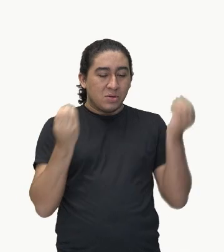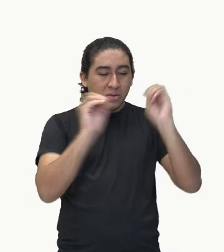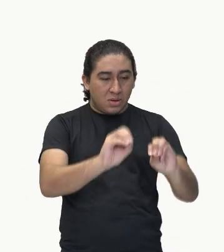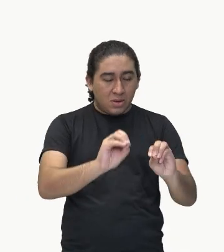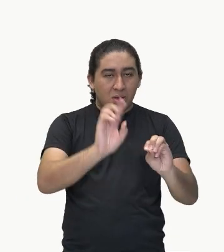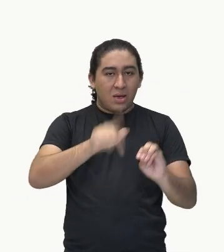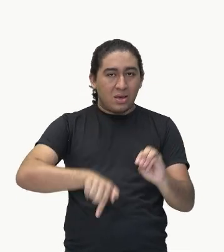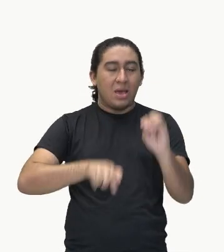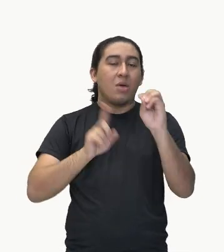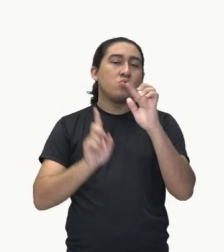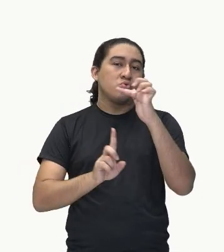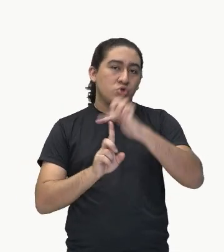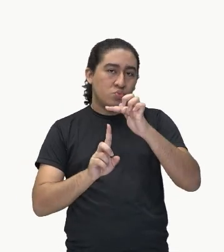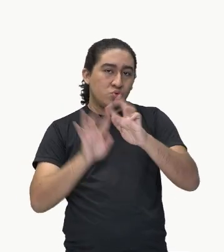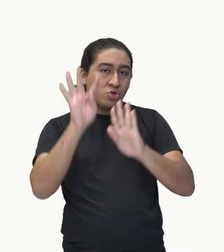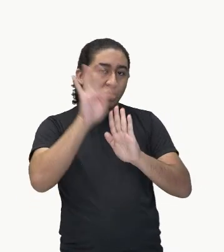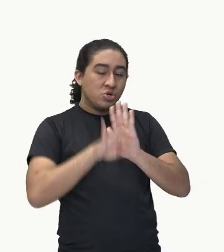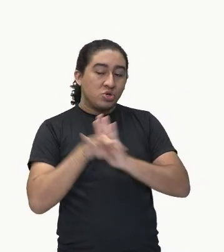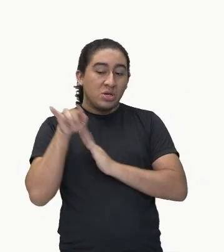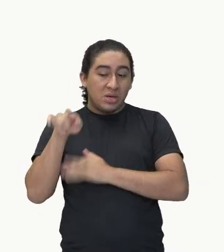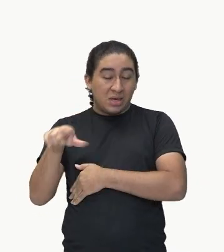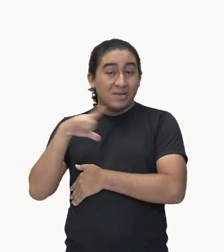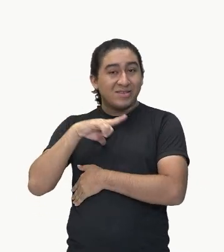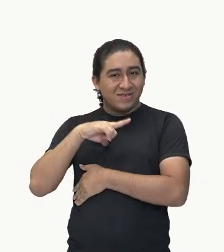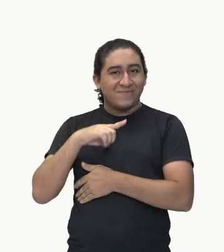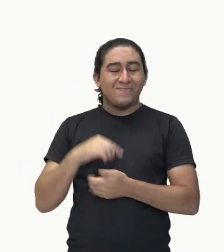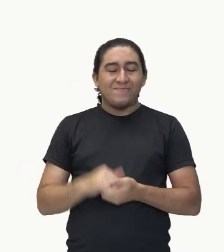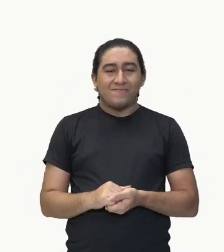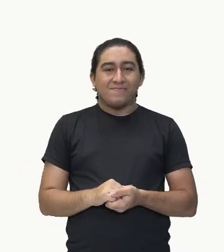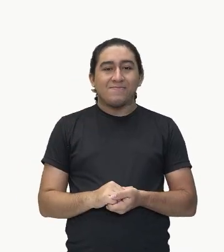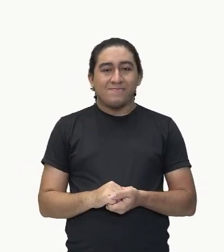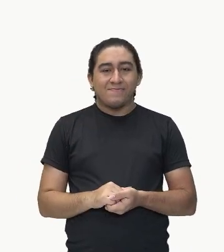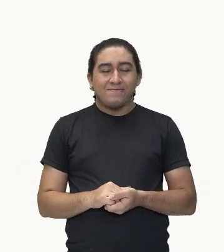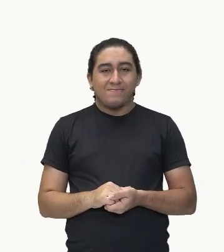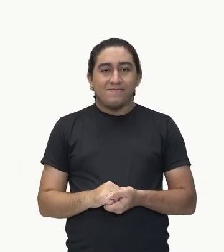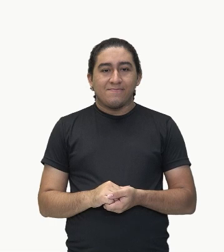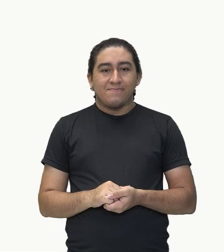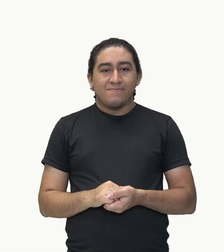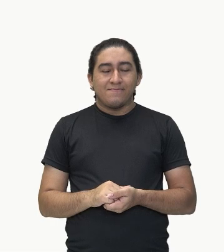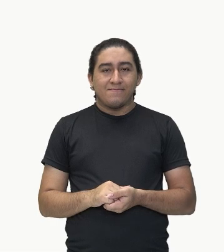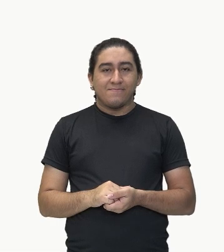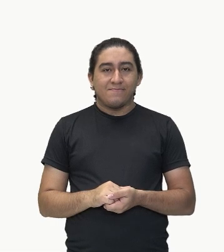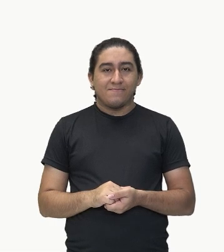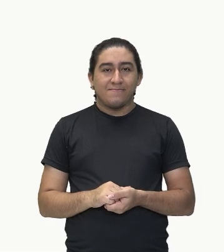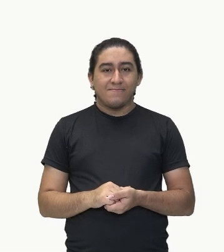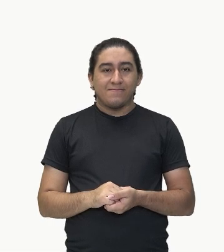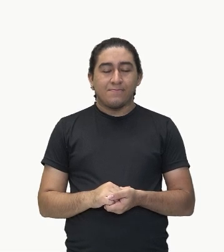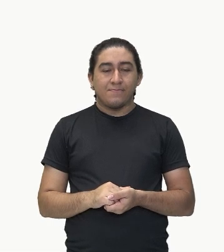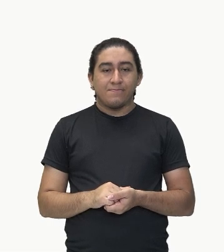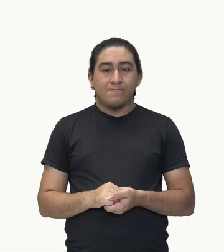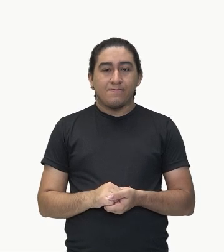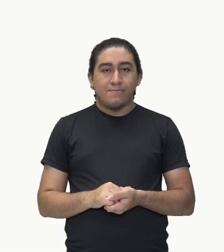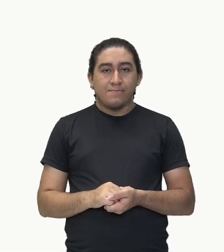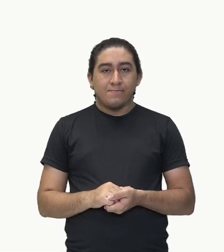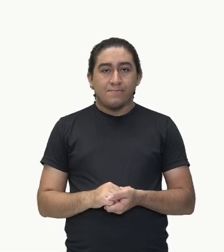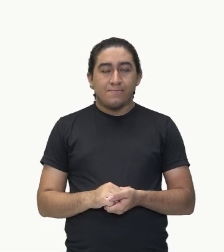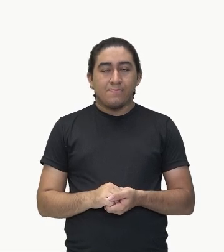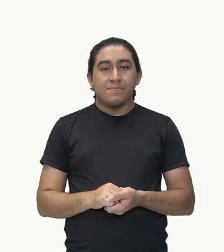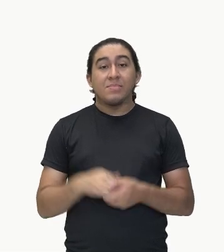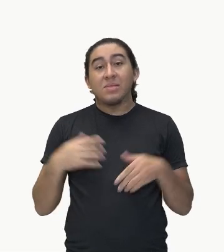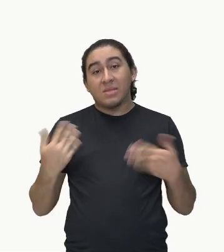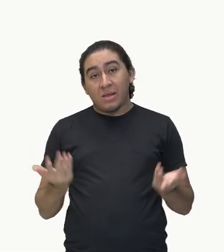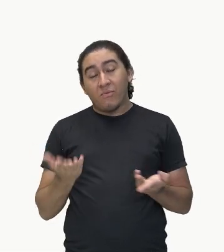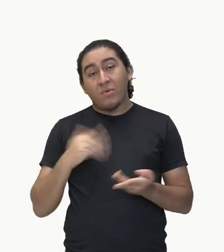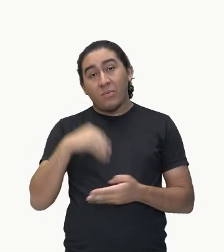o estilo que ele considerava o próprio dele, não é? E nesse processo, vamos observar que